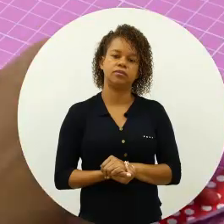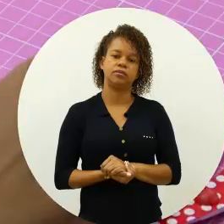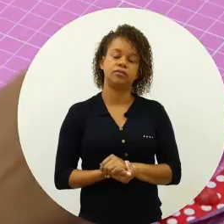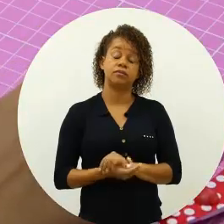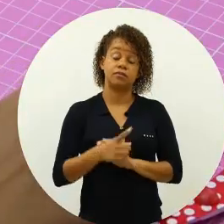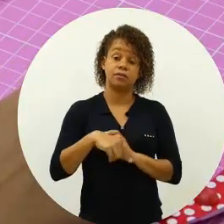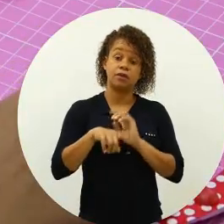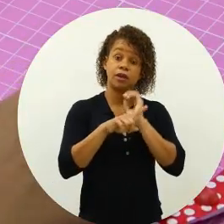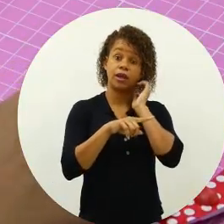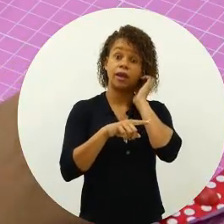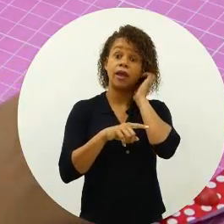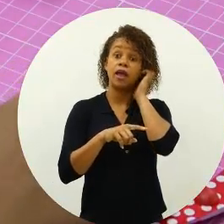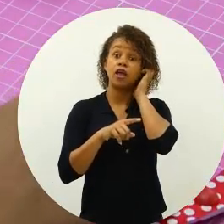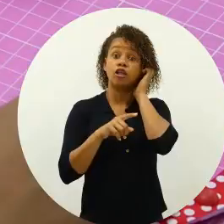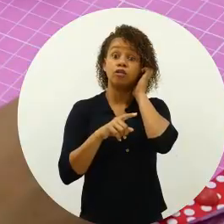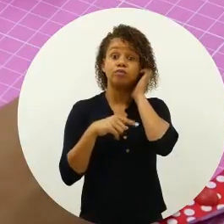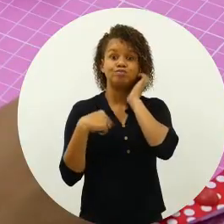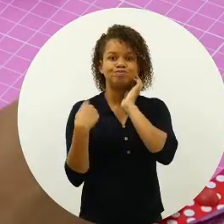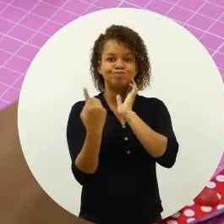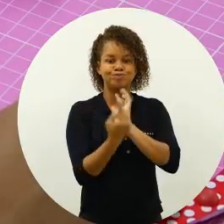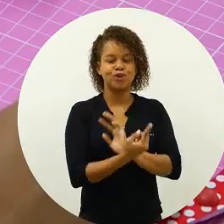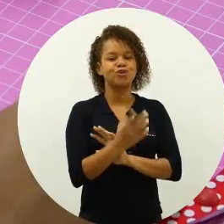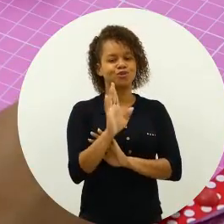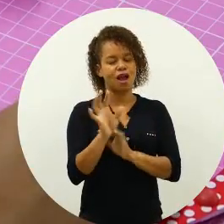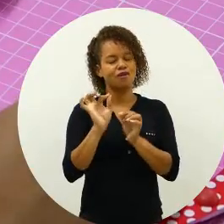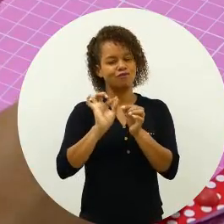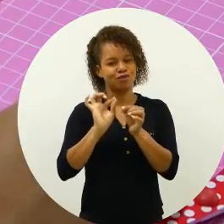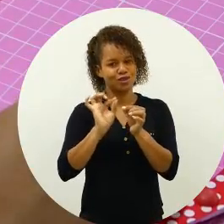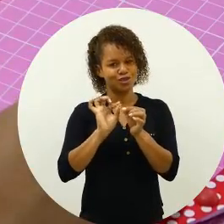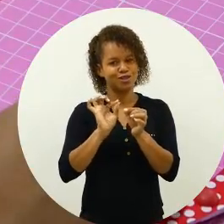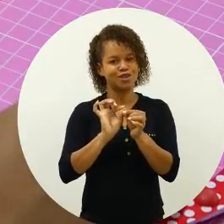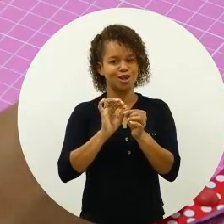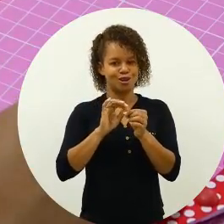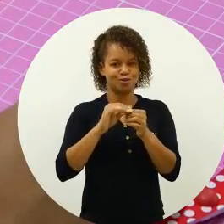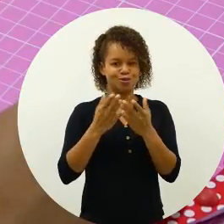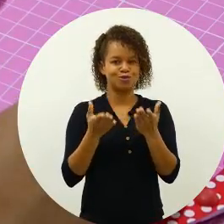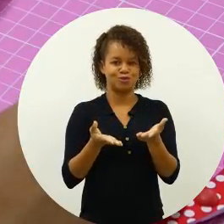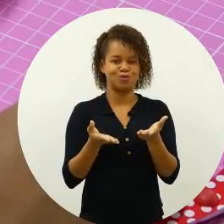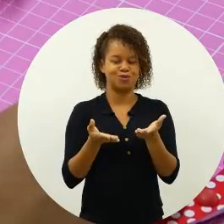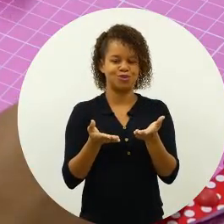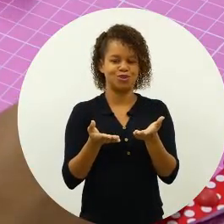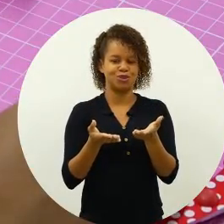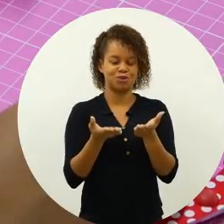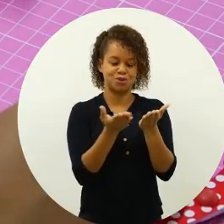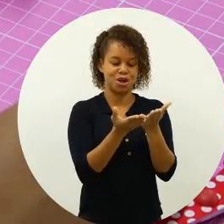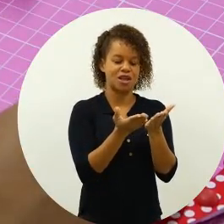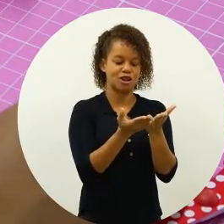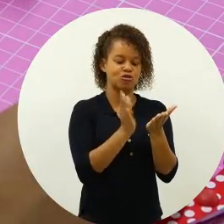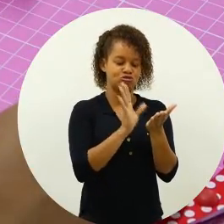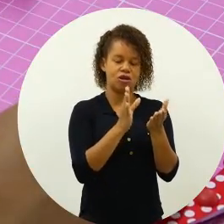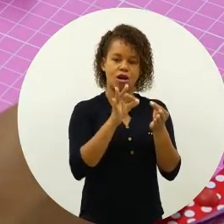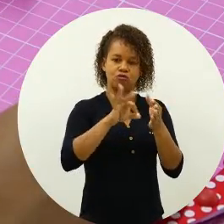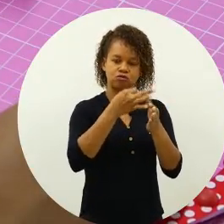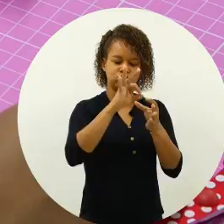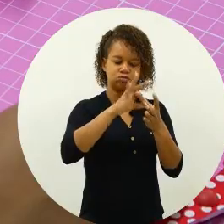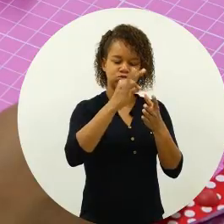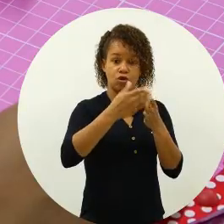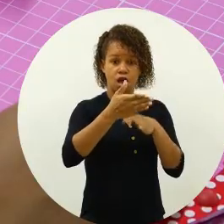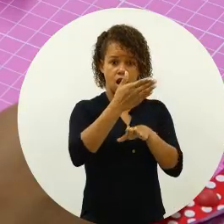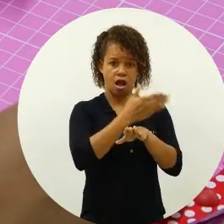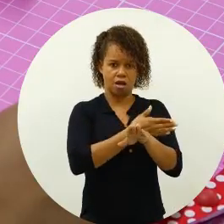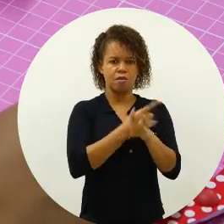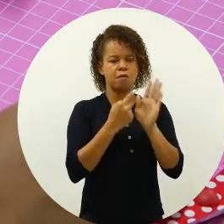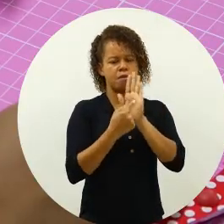Então aqui nós já fizemos, né? Trouxe aqui um caderno que já foi costurado anteriormente